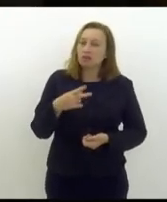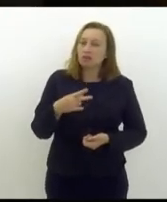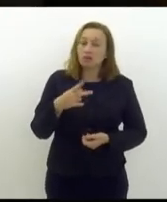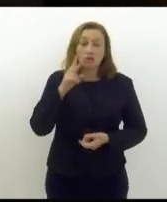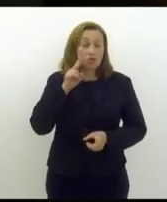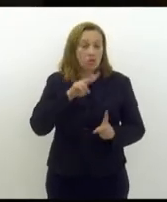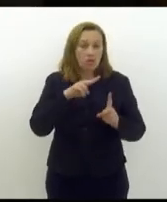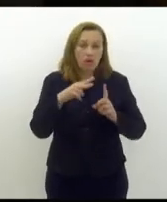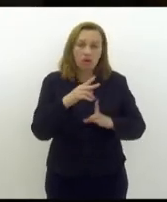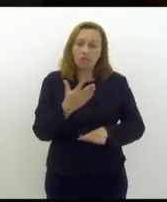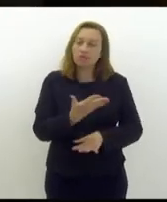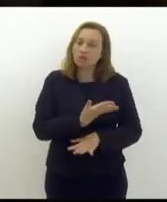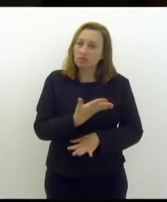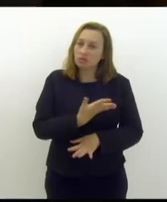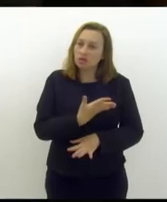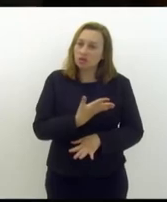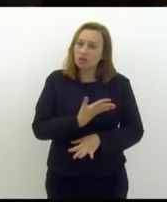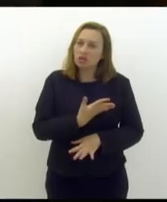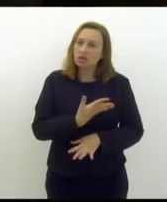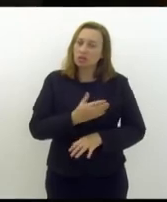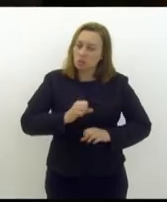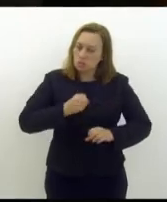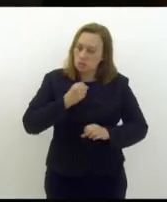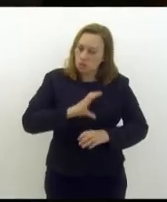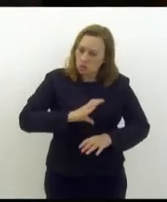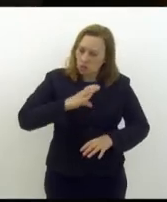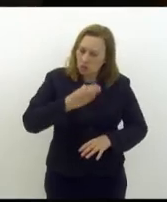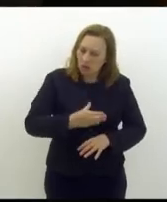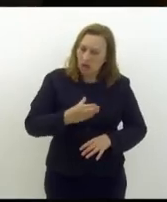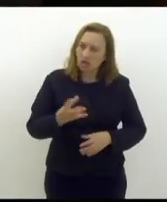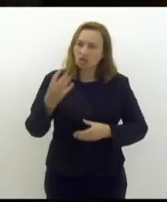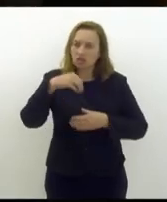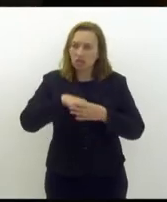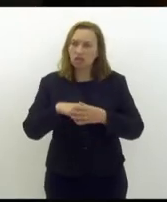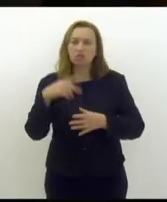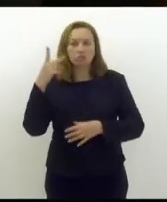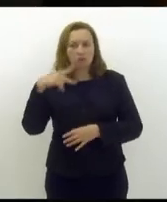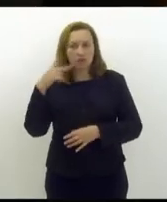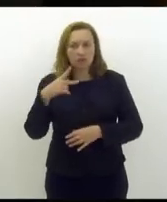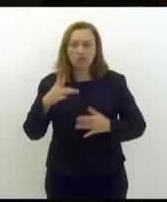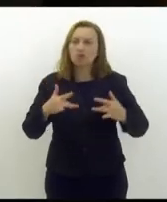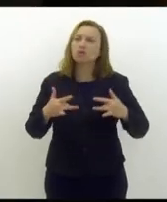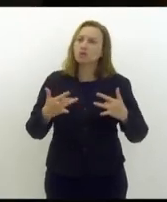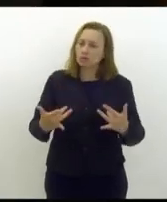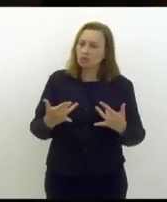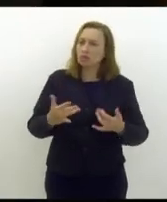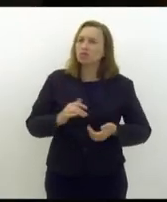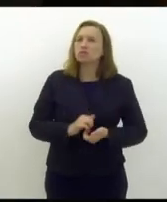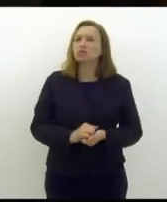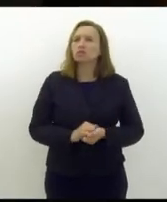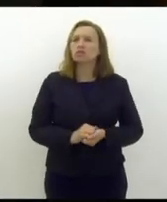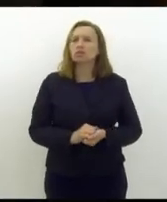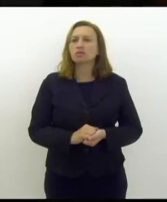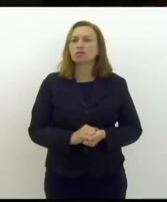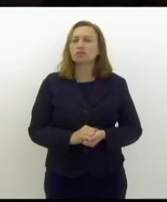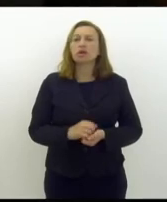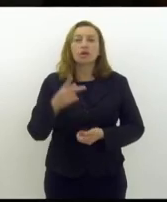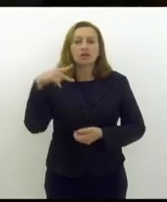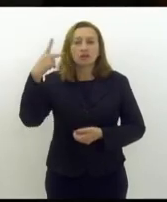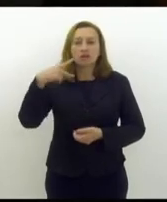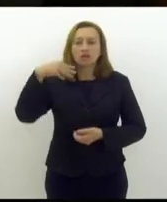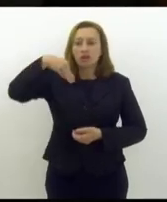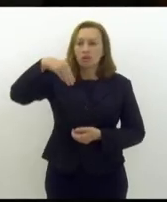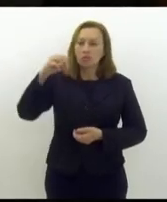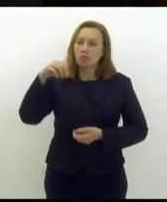para as nossas companheiras que tem sido muito guerreiras dentro dos parlamentos e me solidarizar com a vereadora